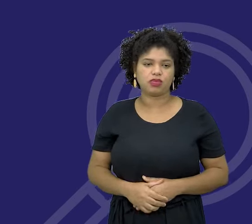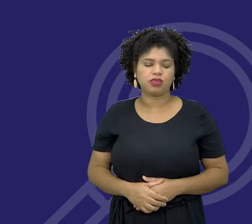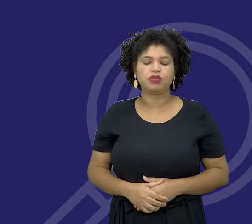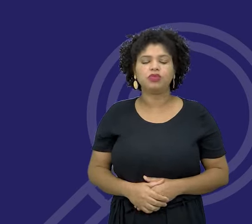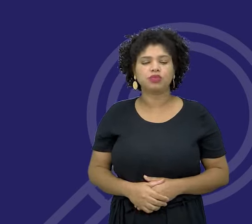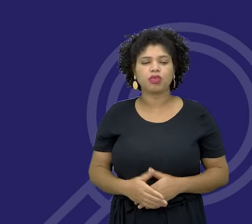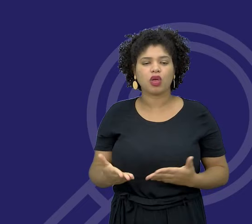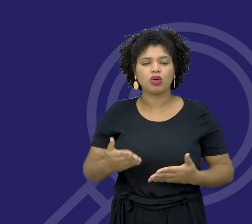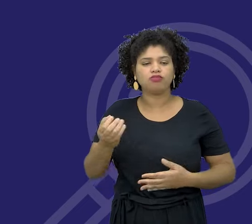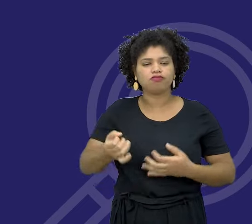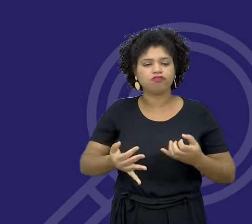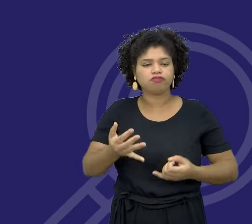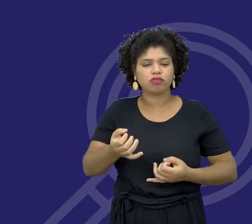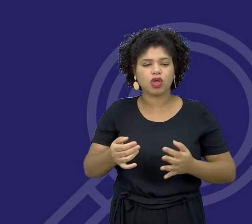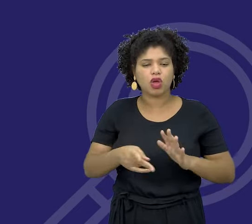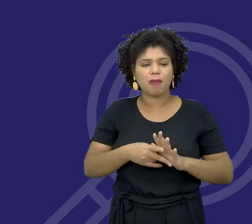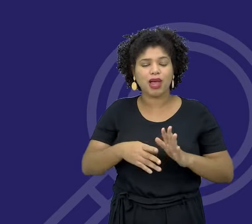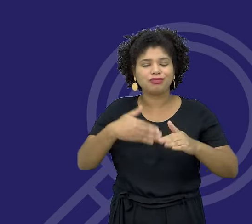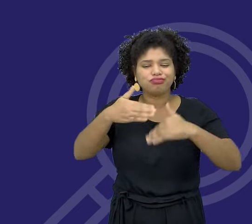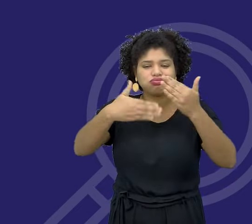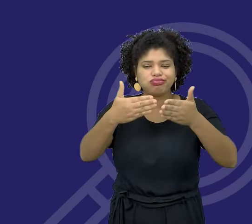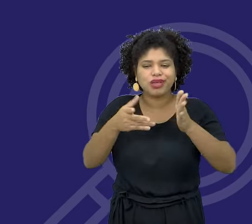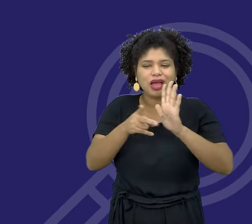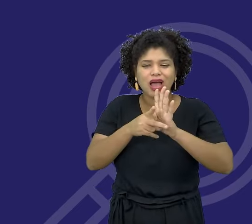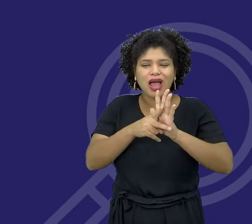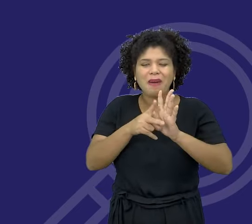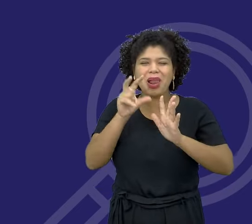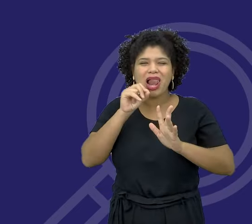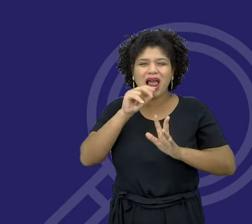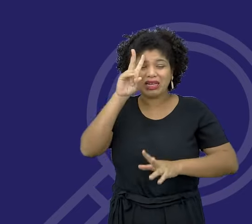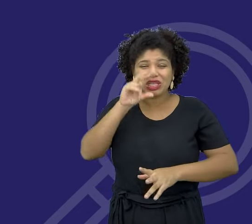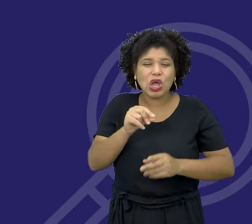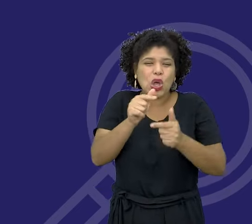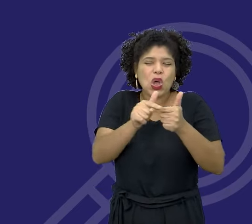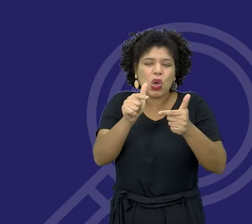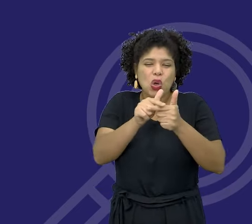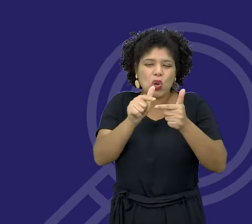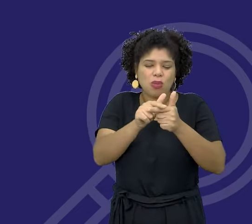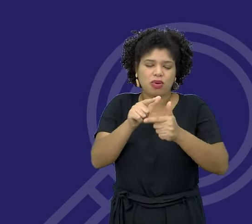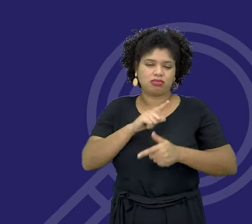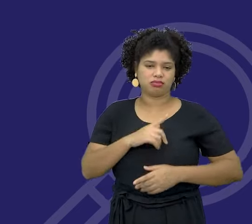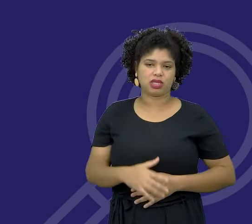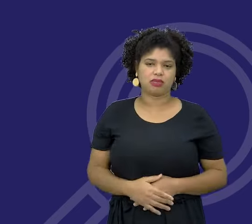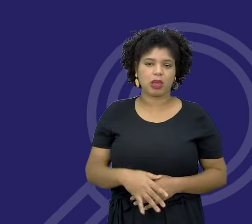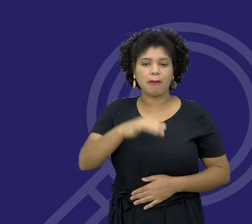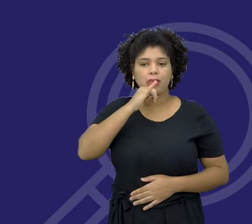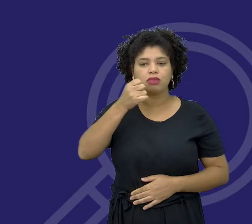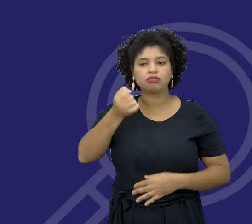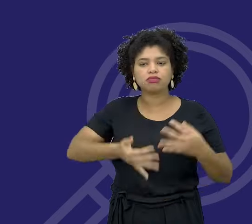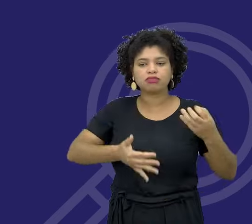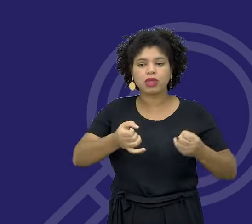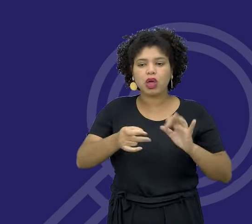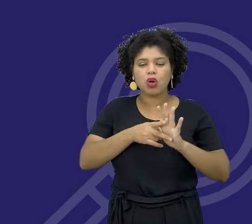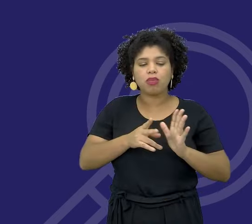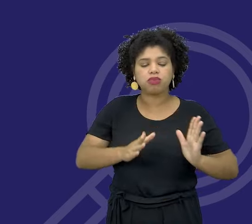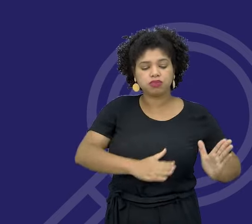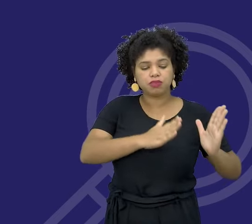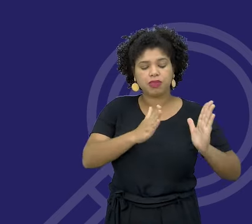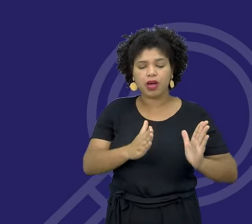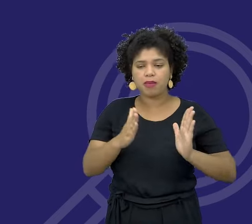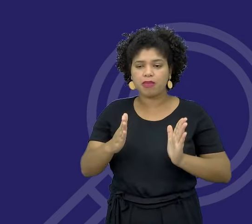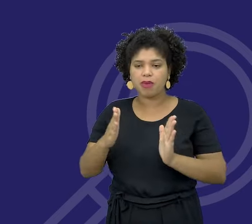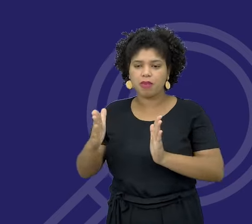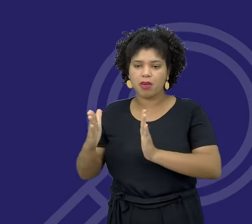Então, vamos falar um pouquinho do desenvolvendo a resolução de problemas. Vamos falar um pouquinho das